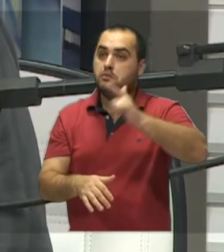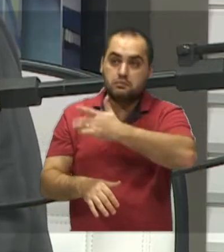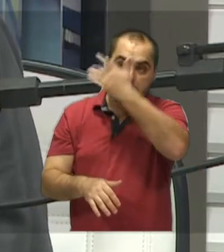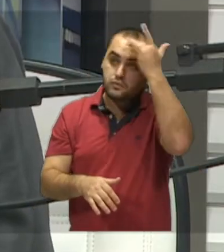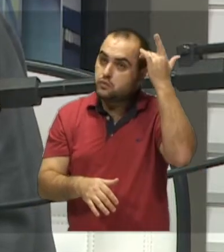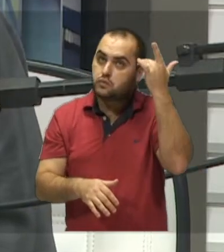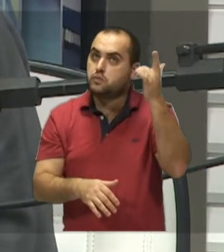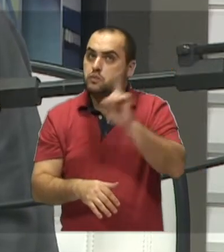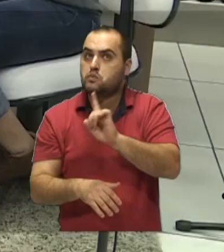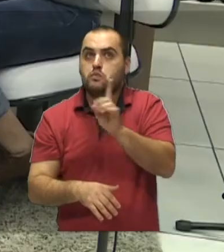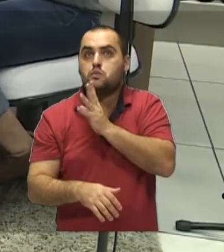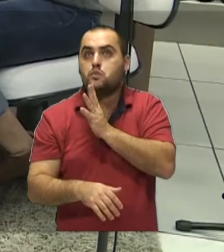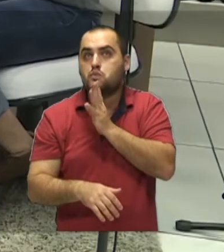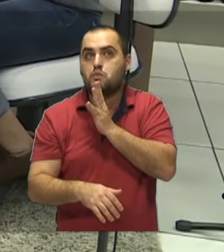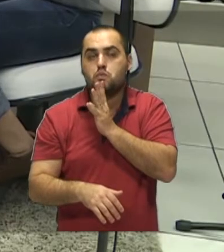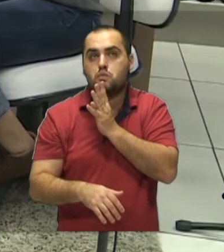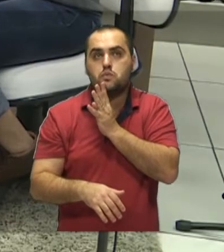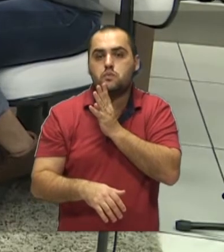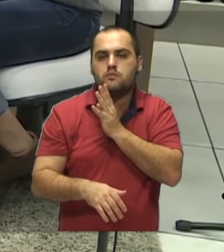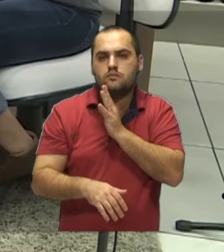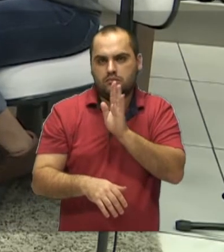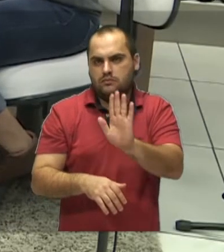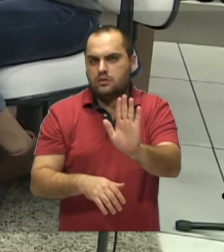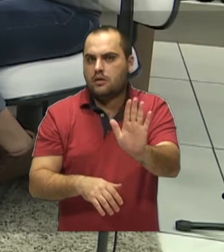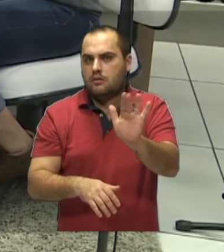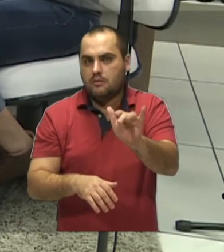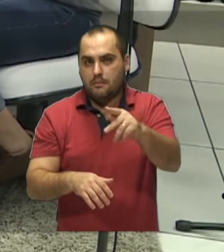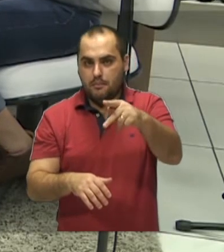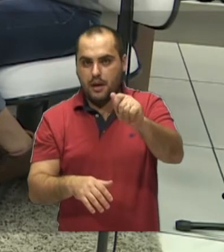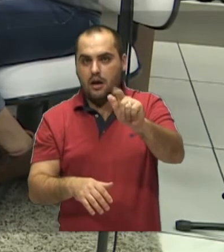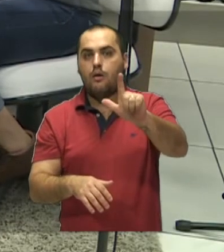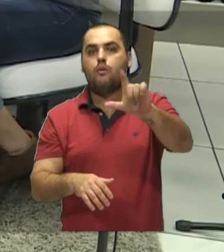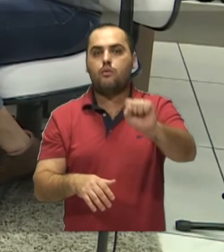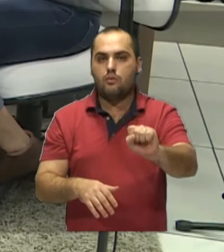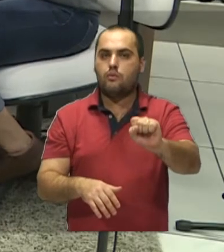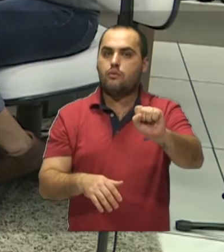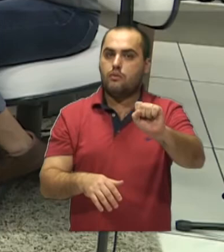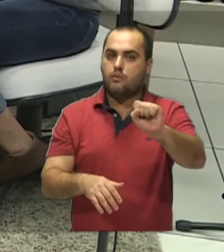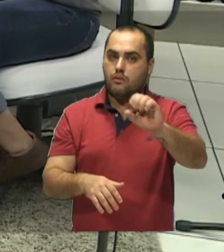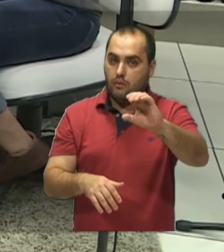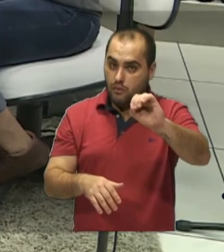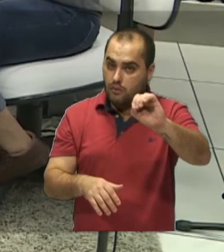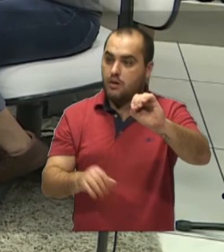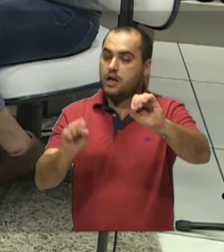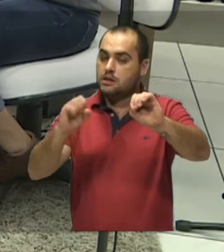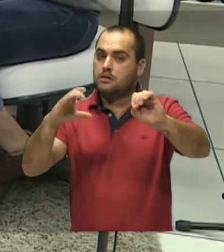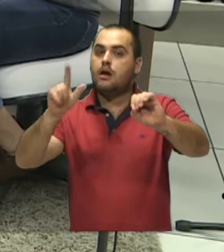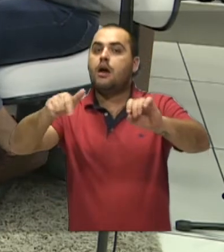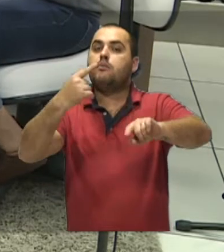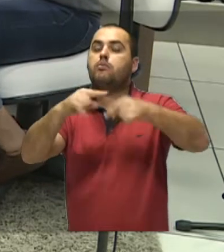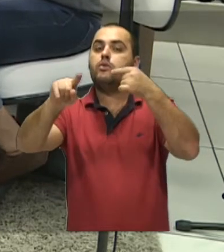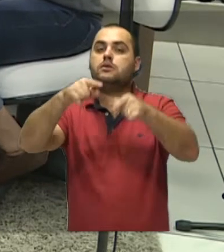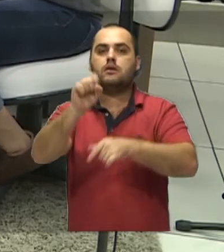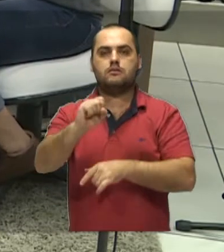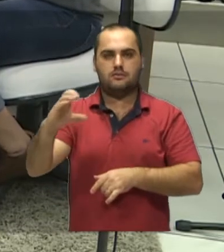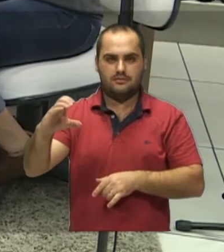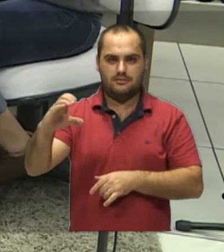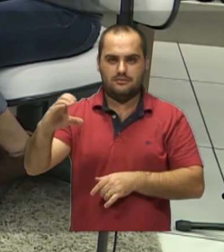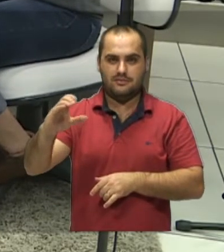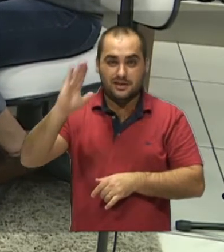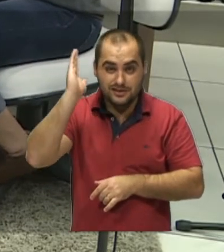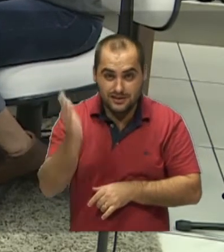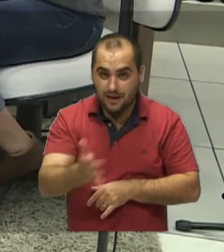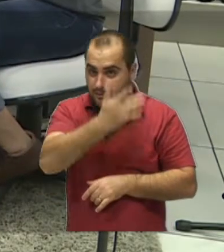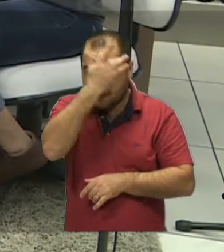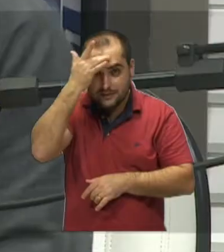programa é justamente esse. Você, no caso do Palco SC, é você divulgar a música feita em Santa Catarina. E a galera de Santa